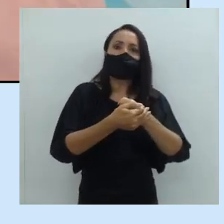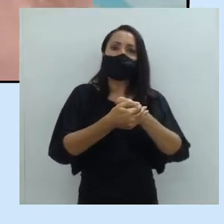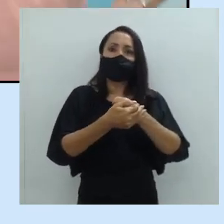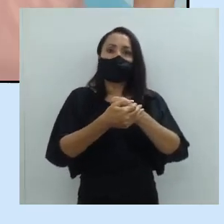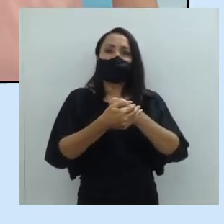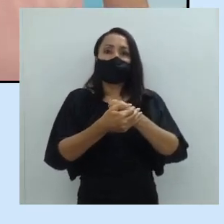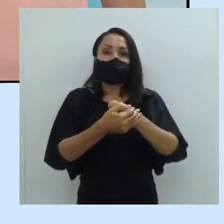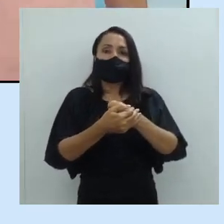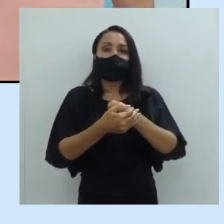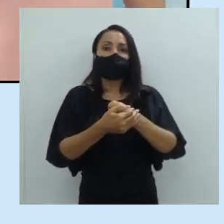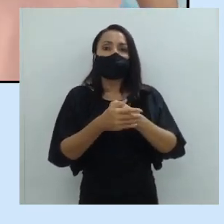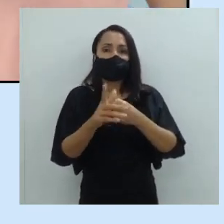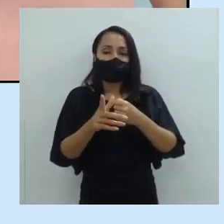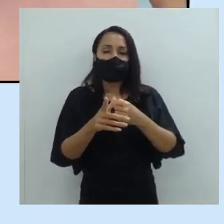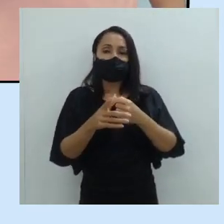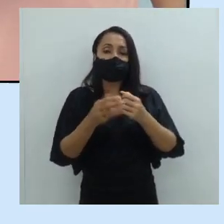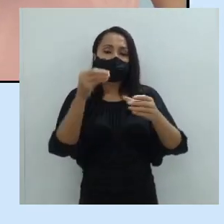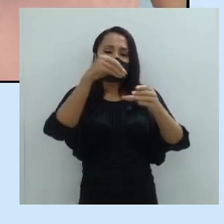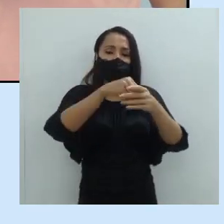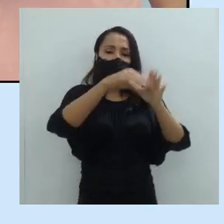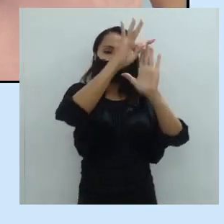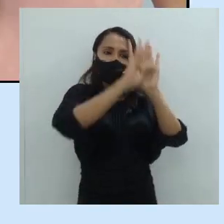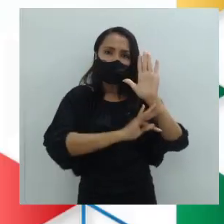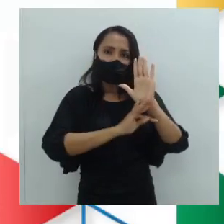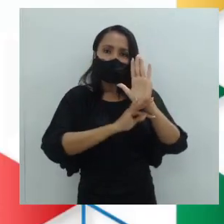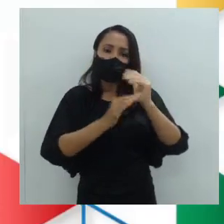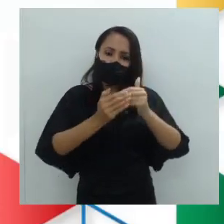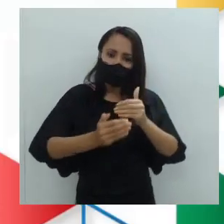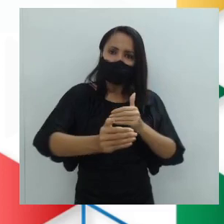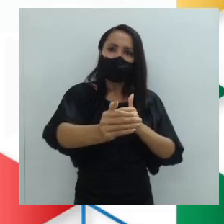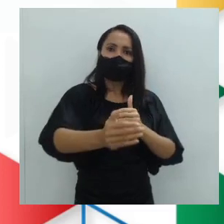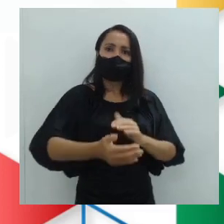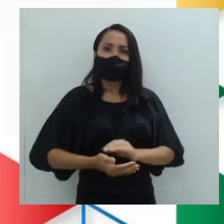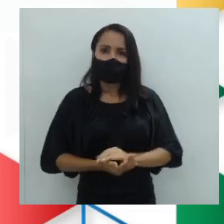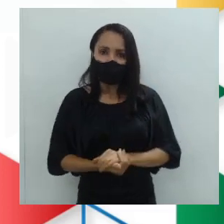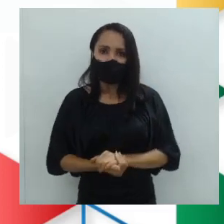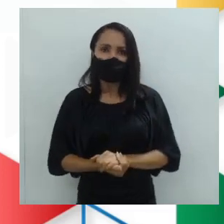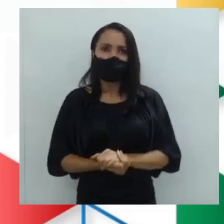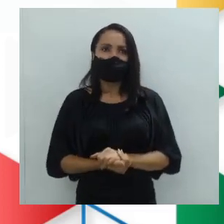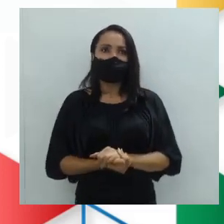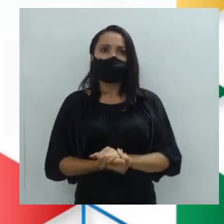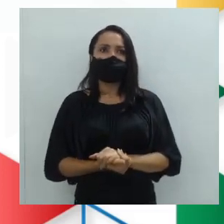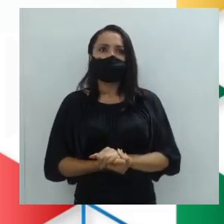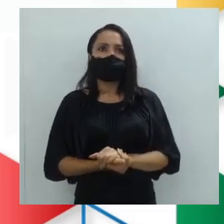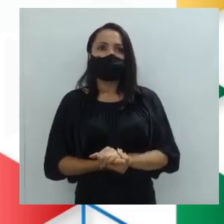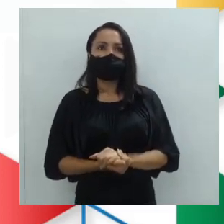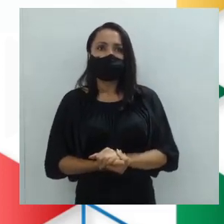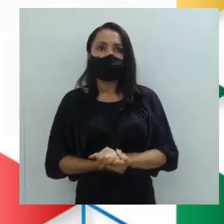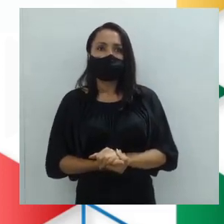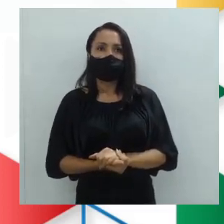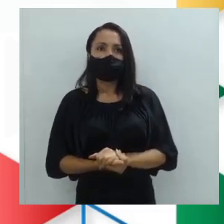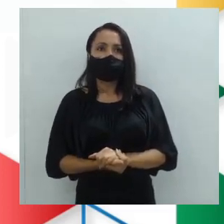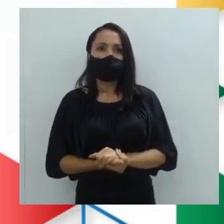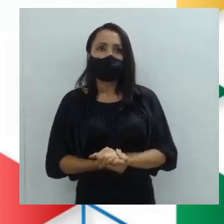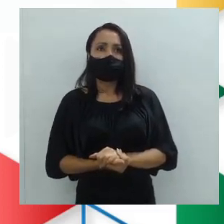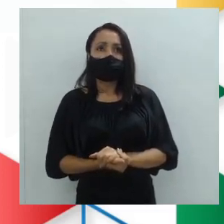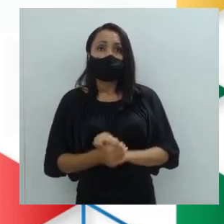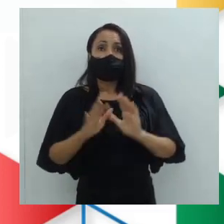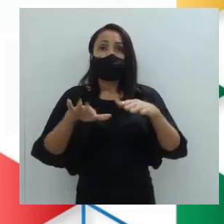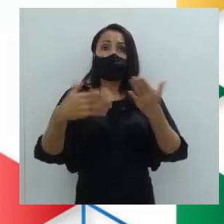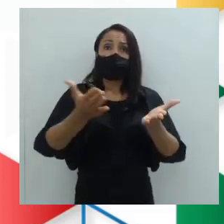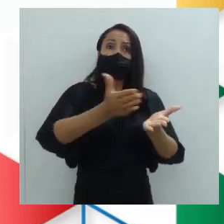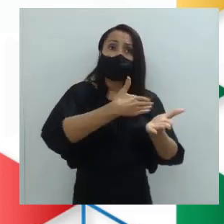implícitos dentro de um texto? E vamos adiante. Olhem só, mais uma vez, um texto. Apesar